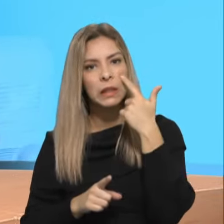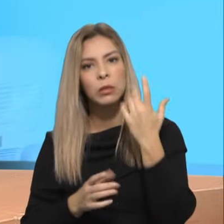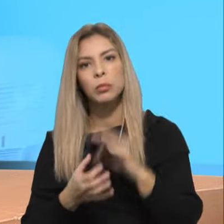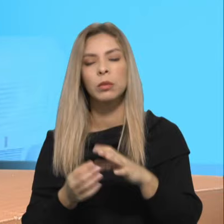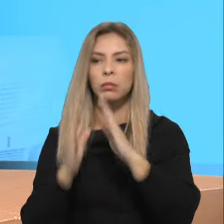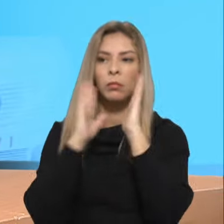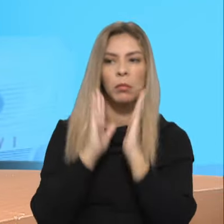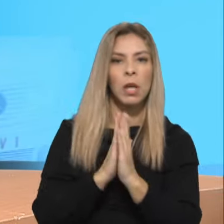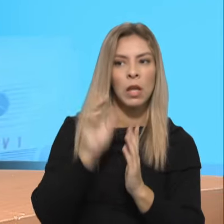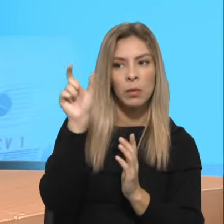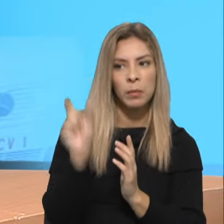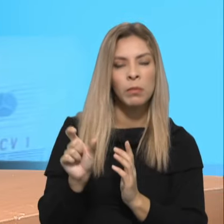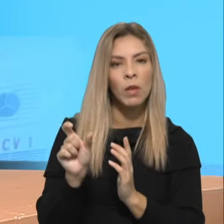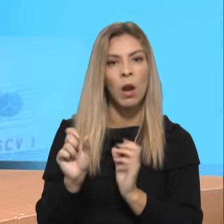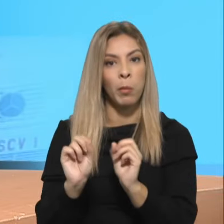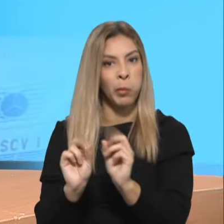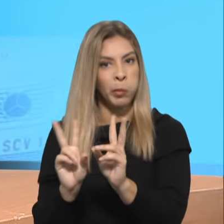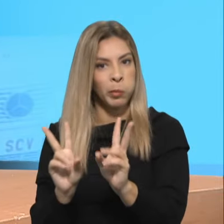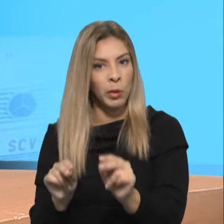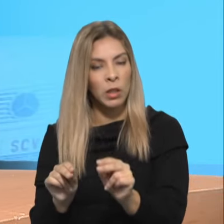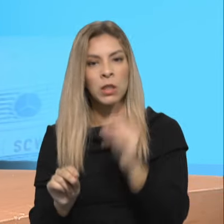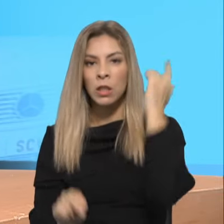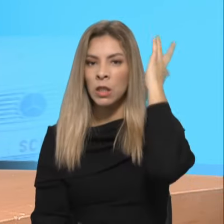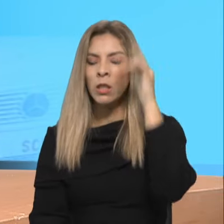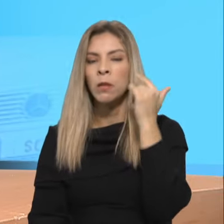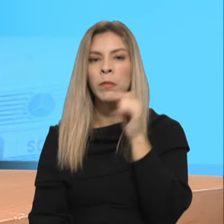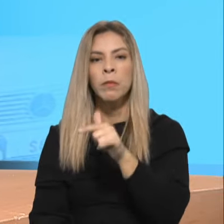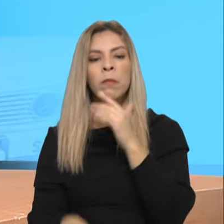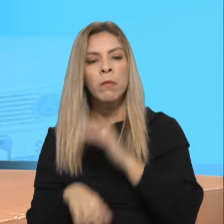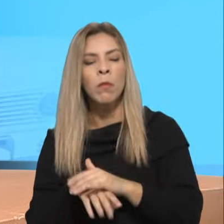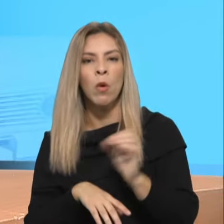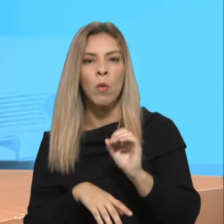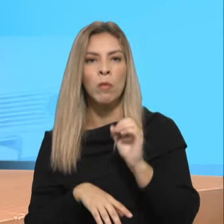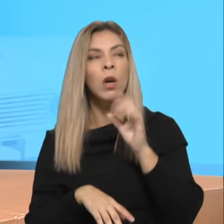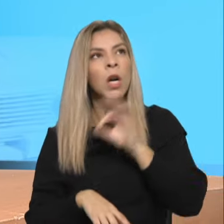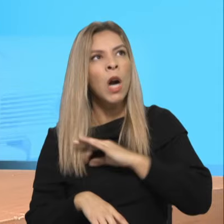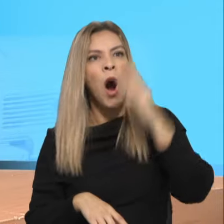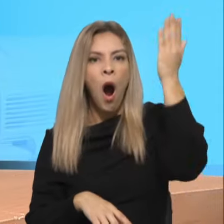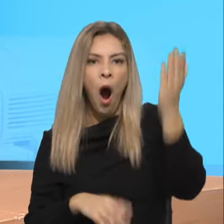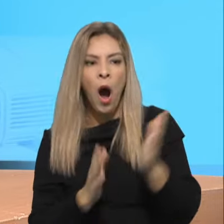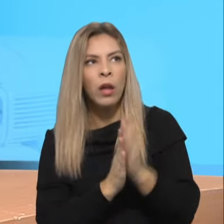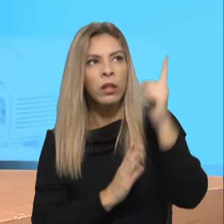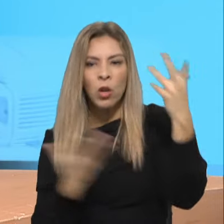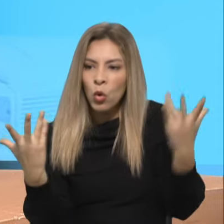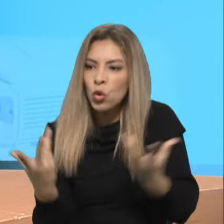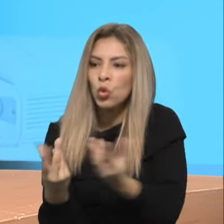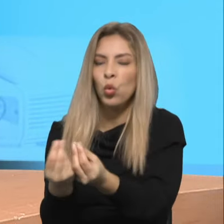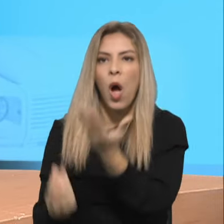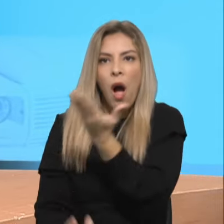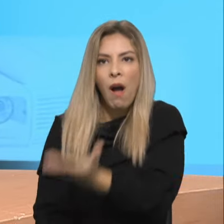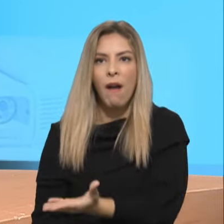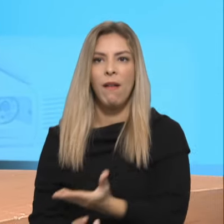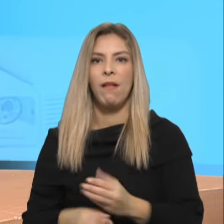não só a plenitude da graça, mas depois também esta presença de Deus, o Senhor está contigo. Então,